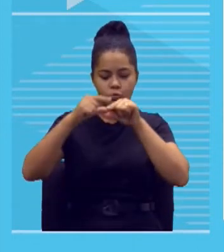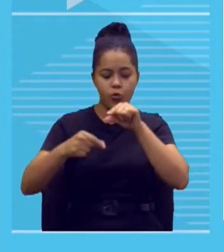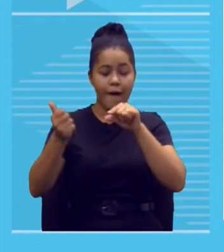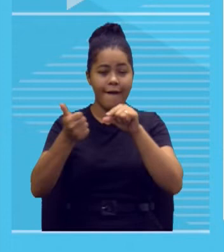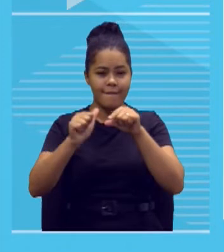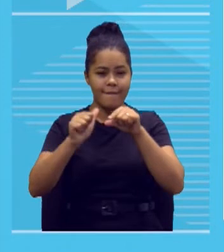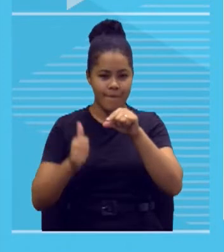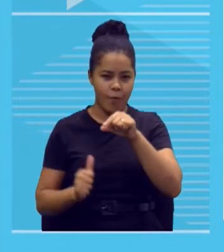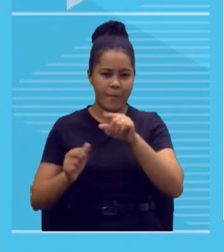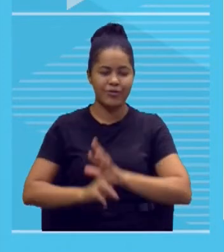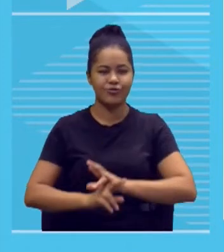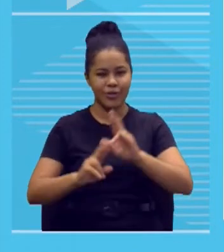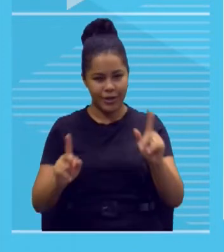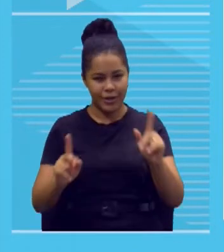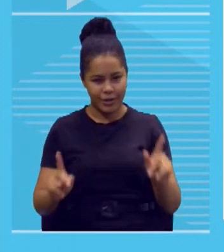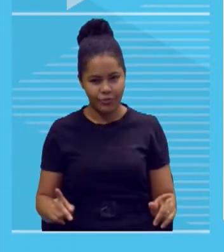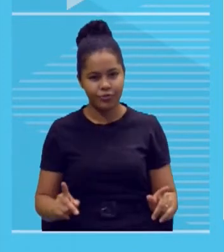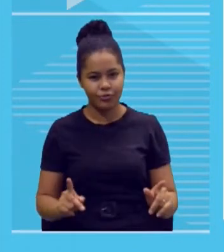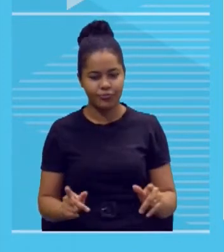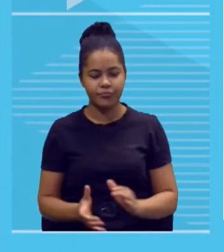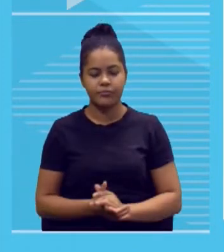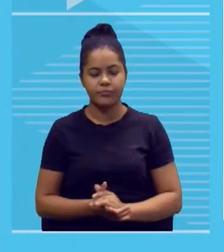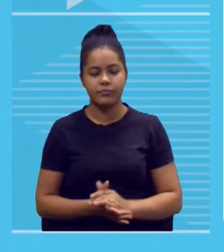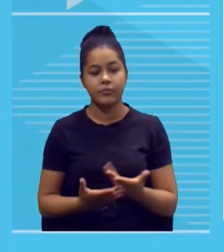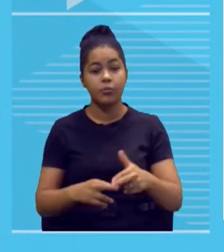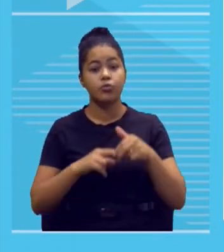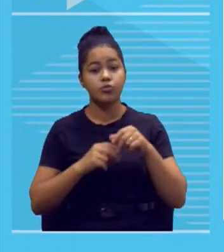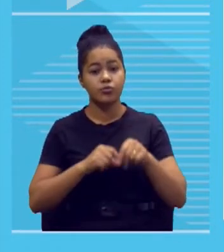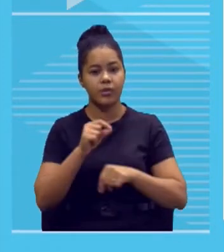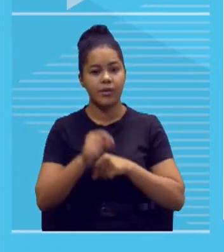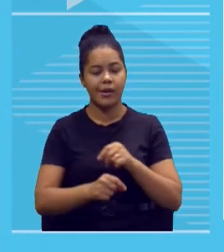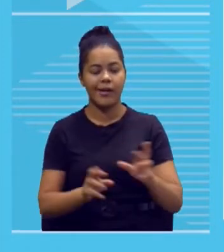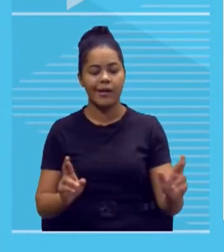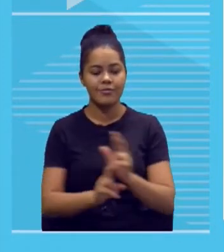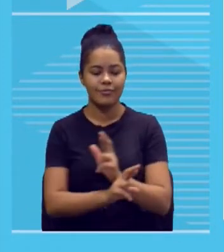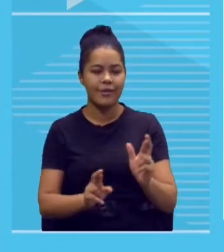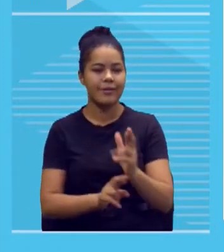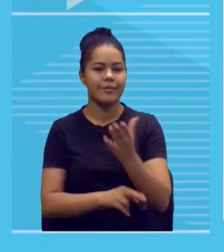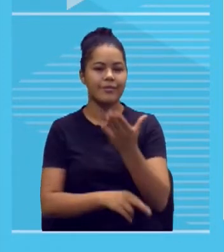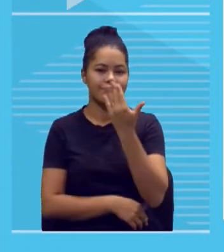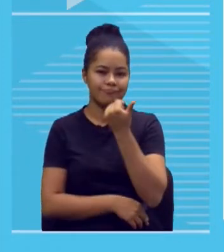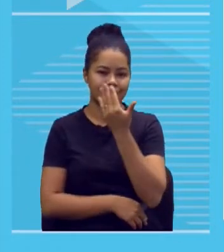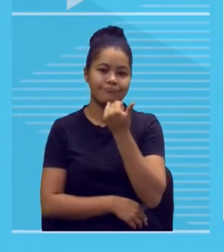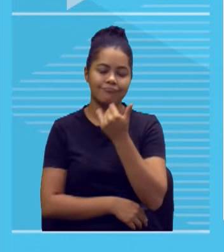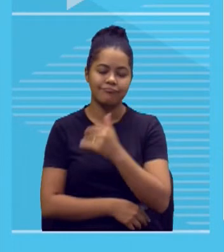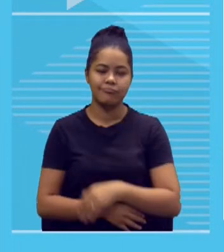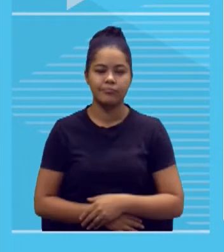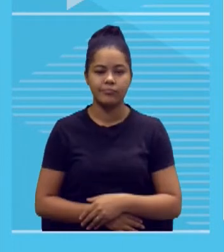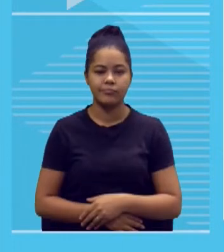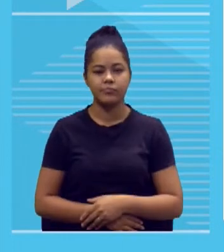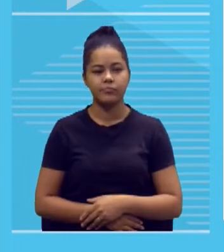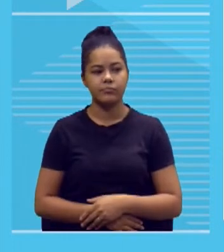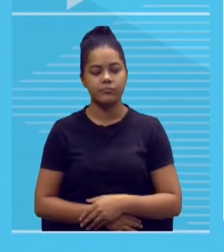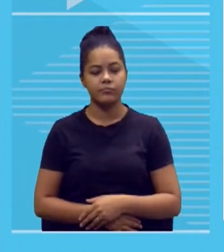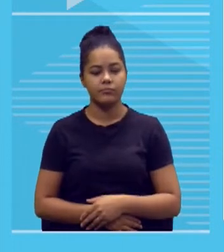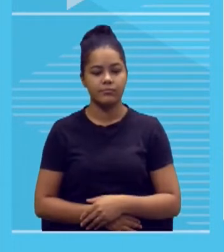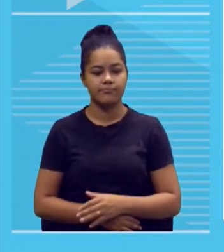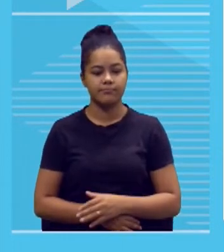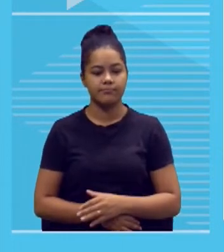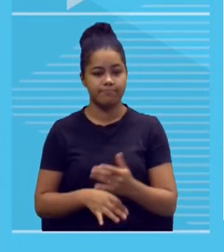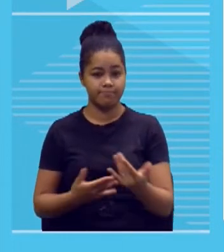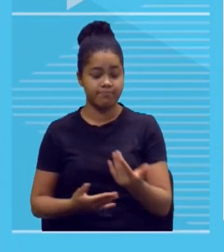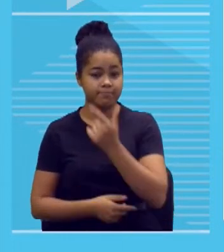por que que tem diferença do formato do bico e ele percebeu que está relacionado à alimentação e aí Charles Darwin criou quando voltou